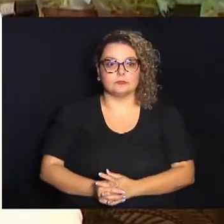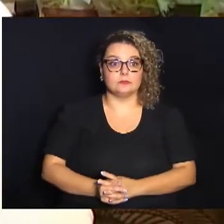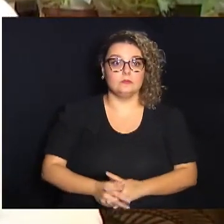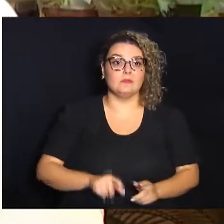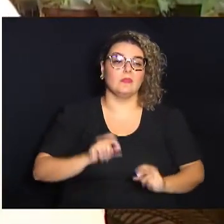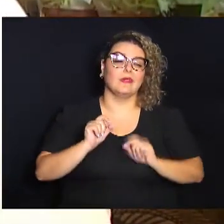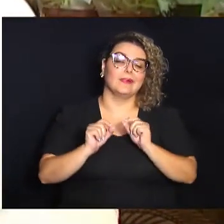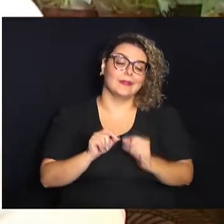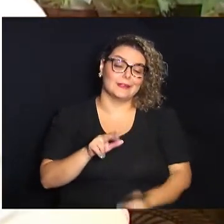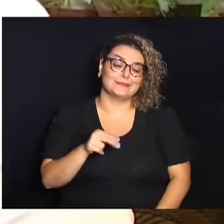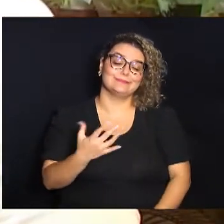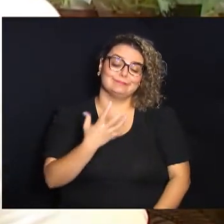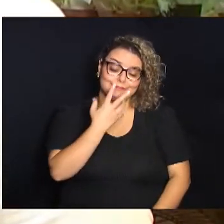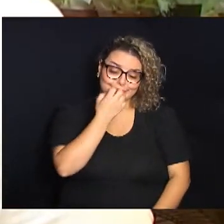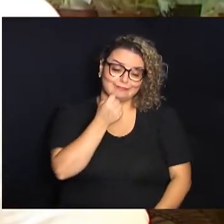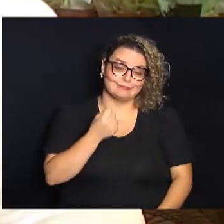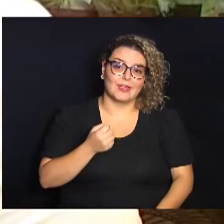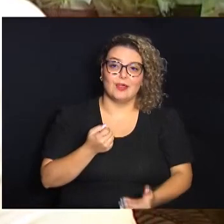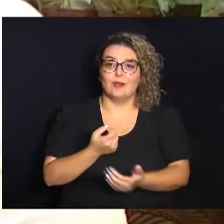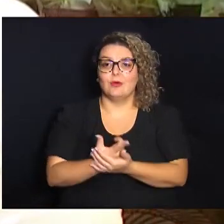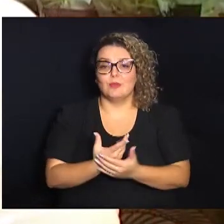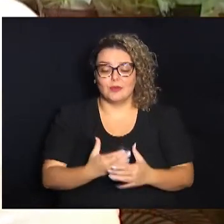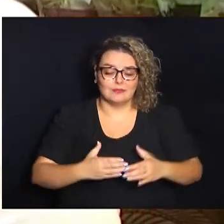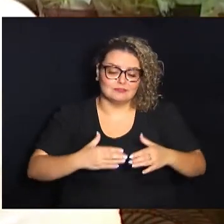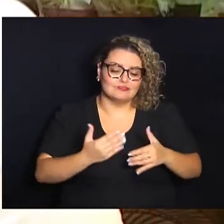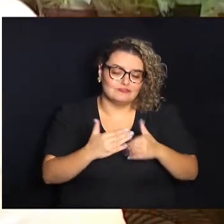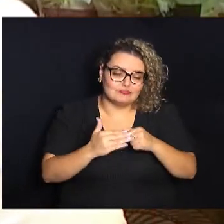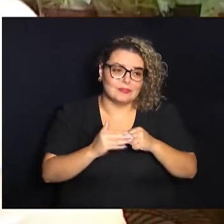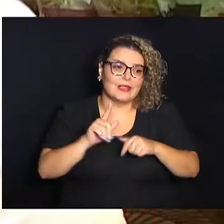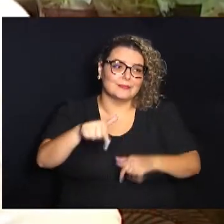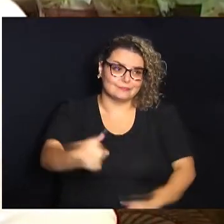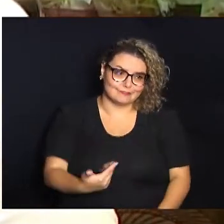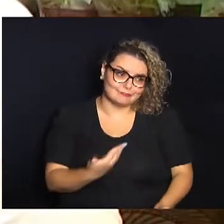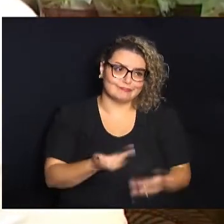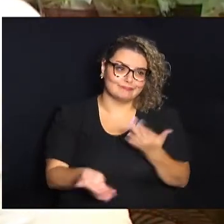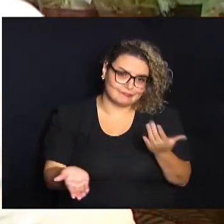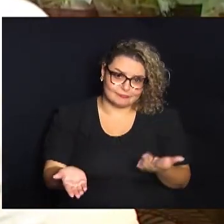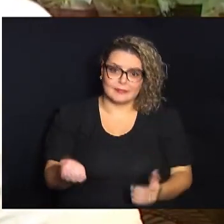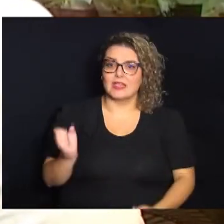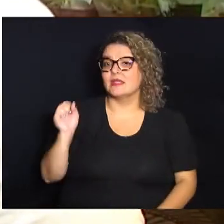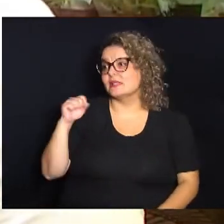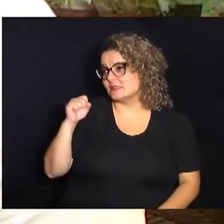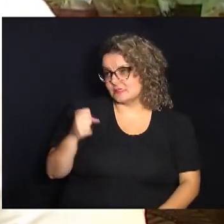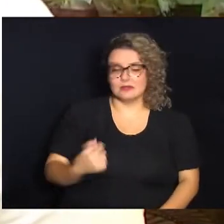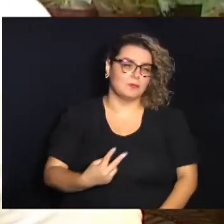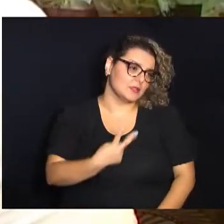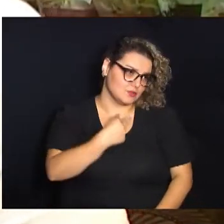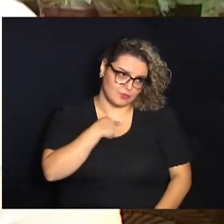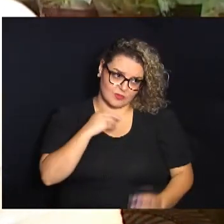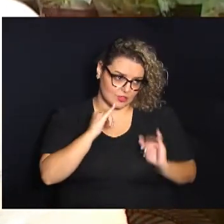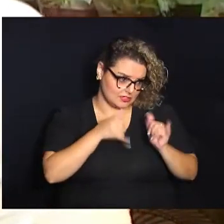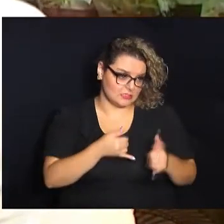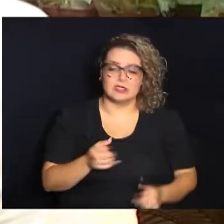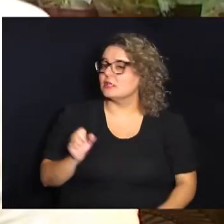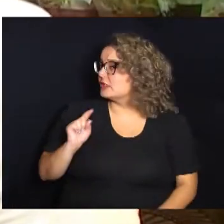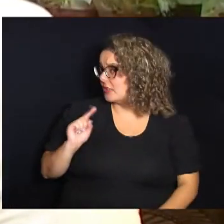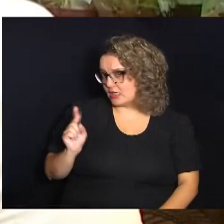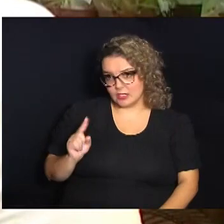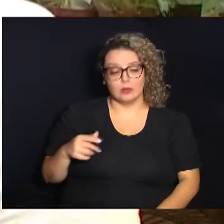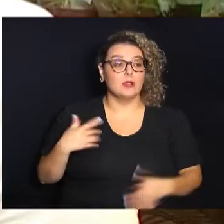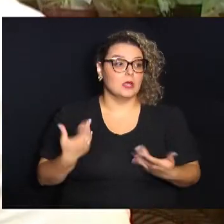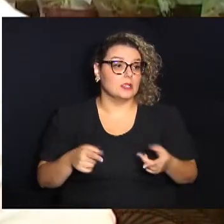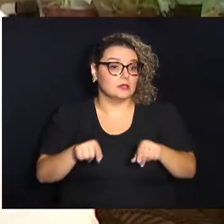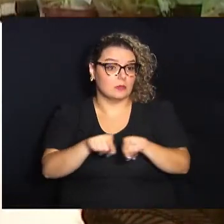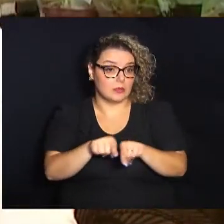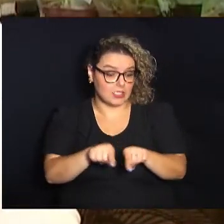frustrou, né? Comprou ali o vasinho com o maior carinho e depois de um tempo acabou perdendo. Mas não Sim. pode desanimar, né? Não. Inclusive